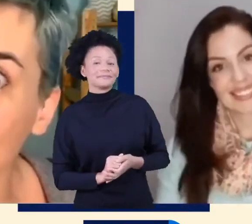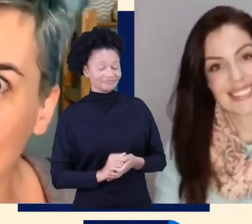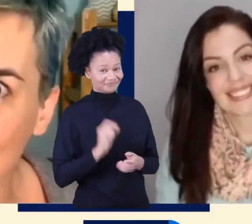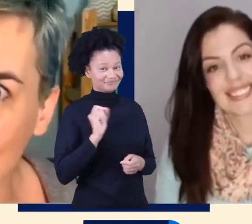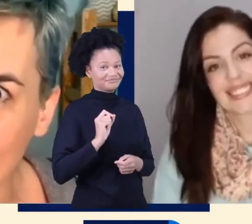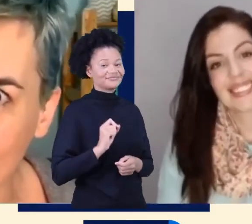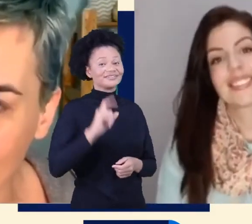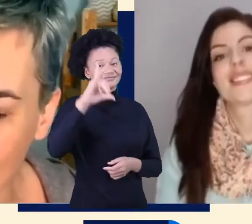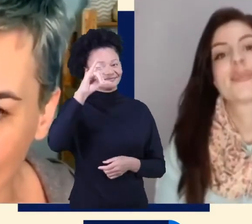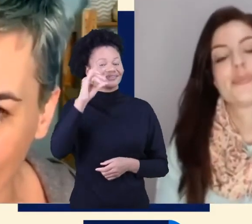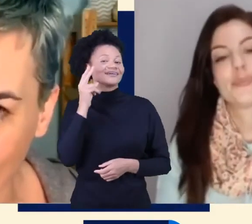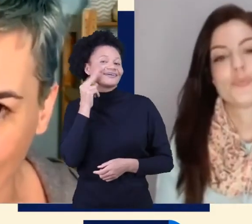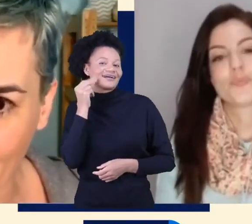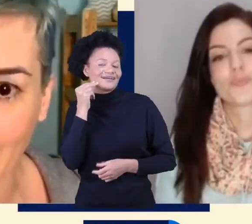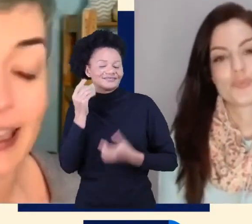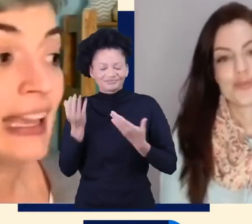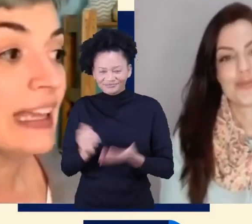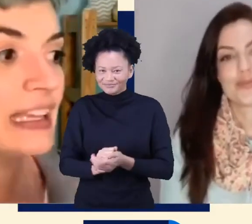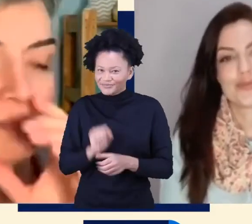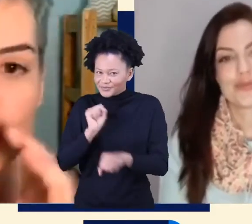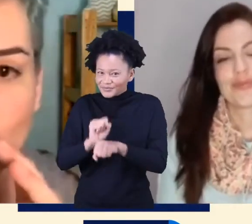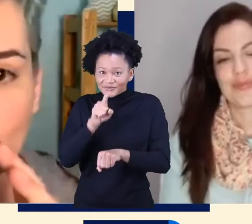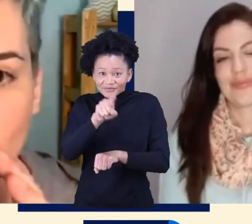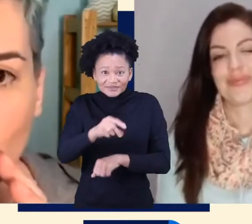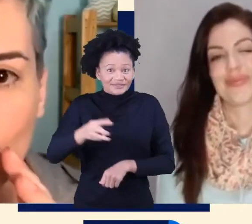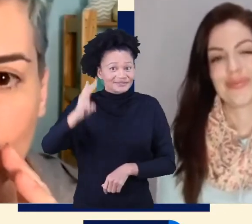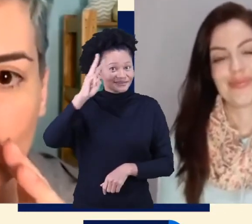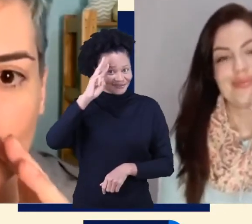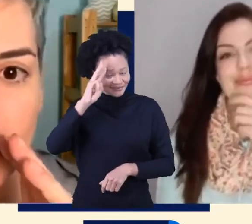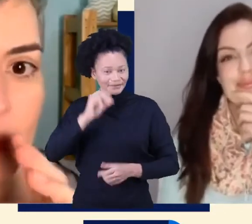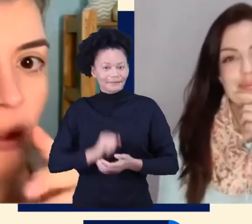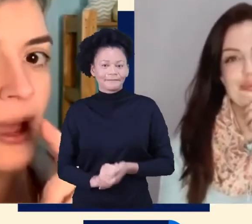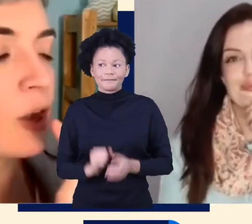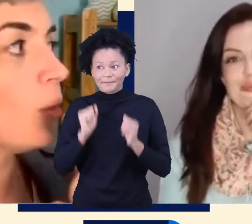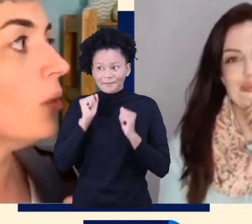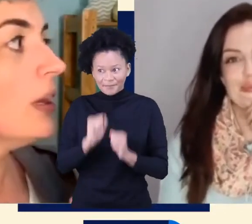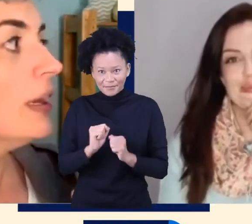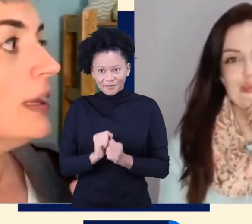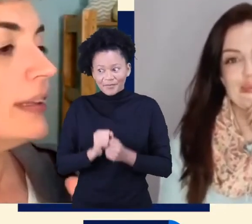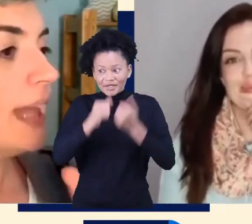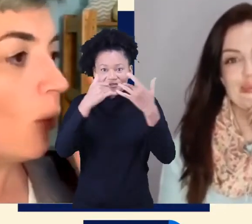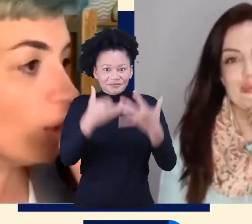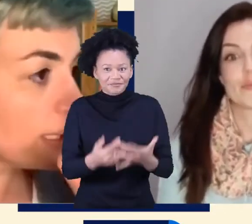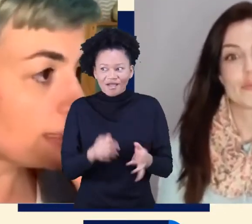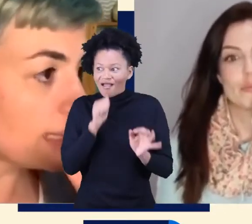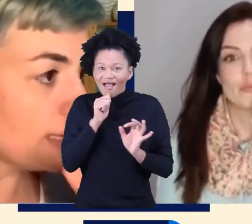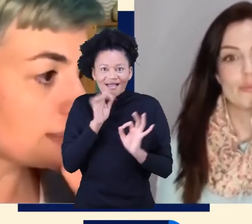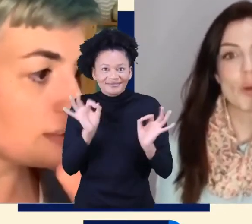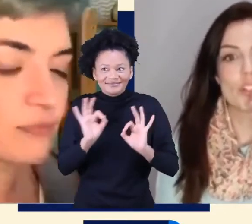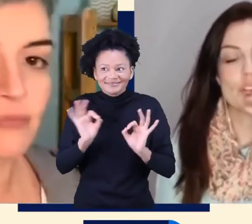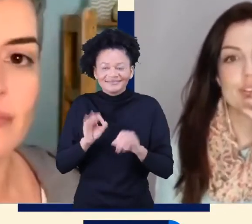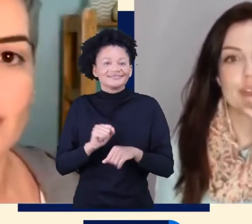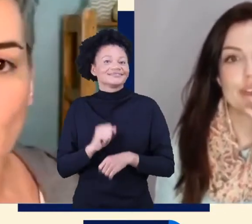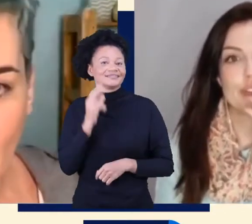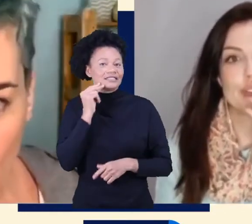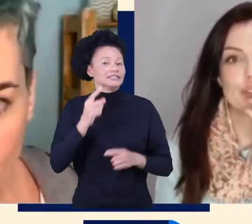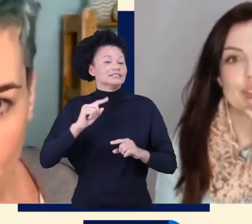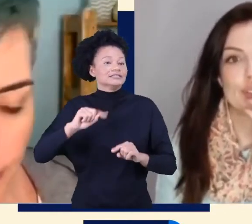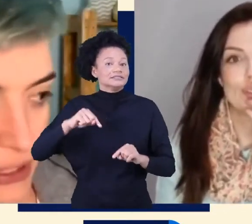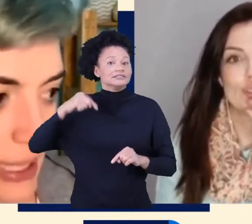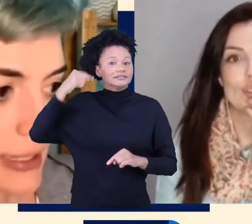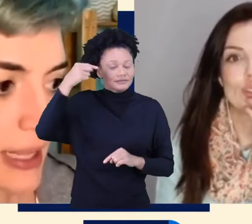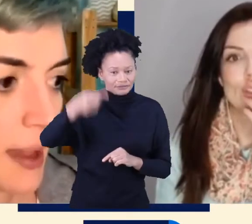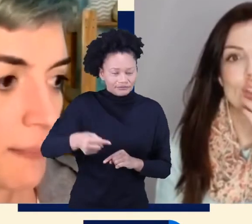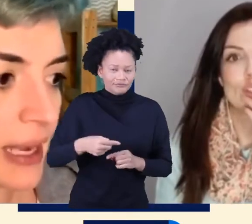obrigada. Esperamos vocês terça-feira que vem. Posso já adiantar um negócio que eu nem comentei com a Carol? Na outra terça... Pode. Não quero